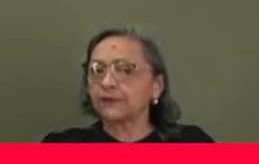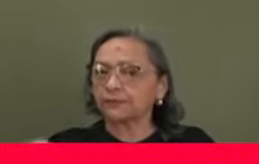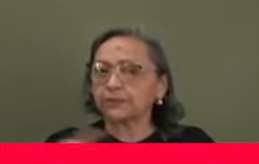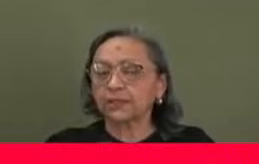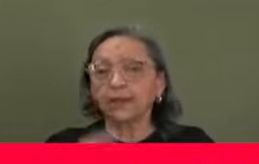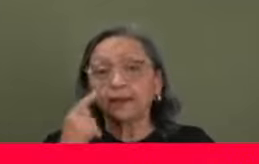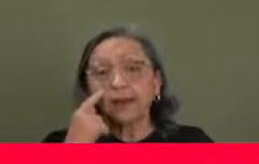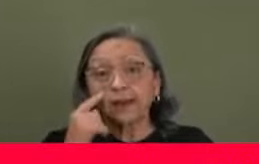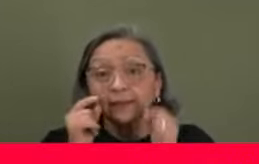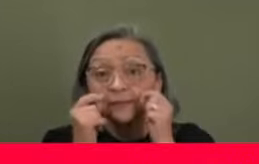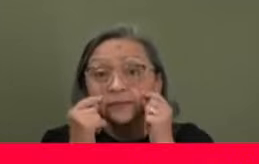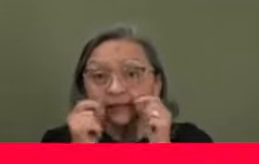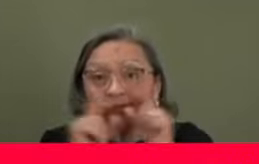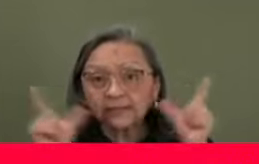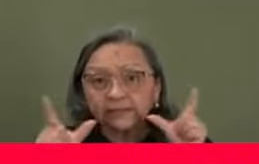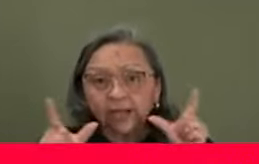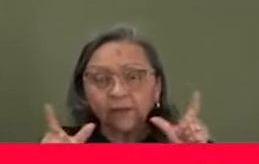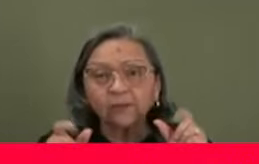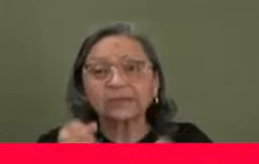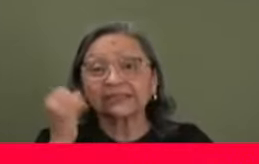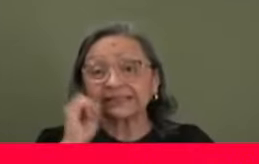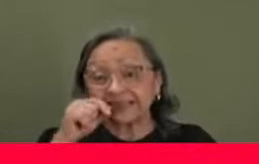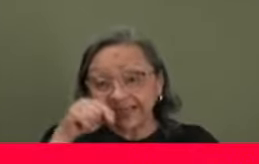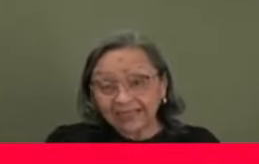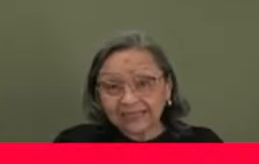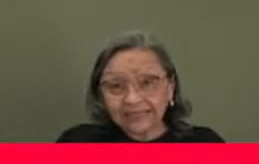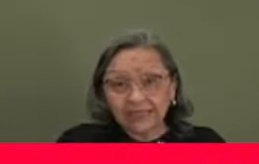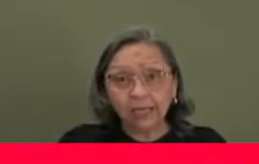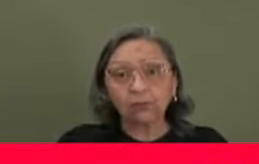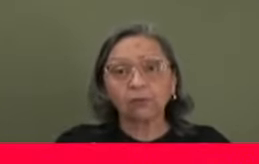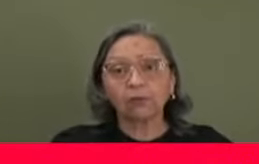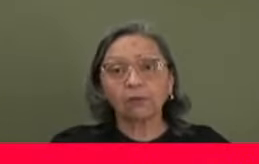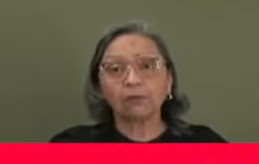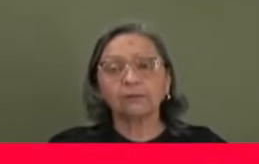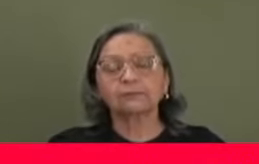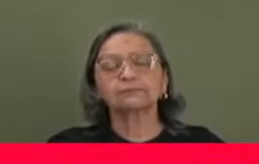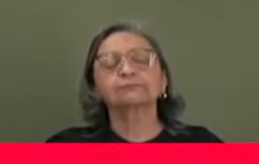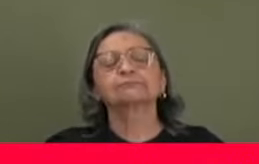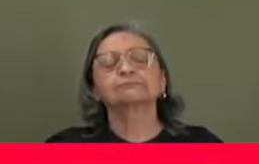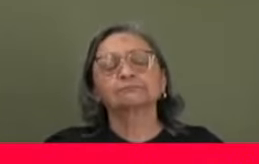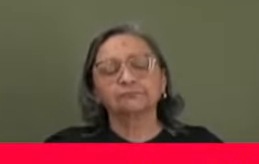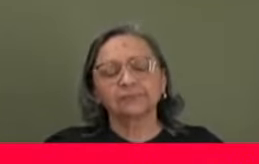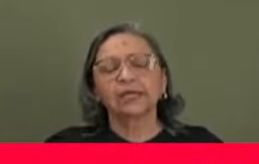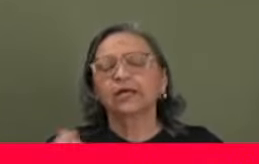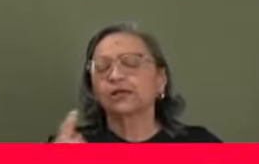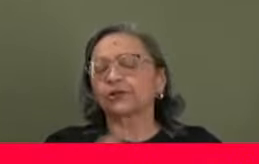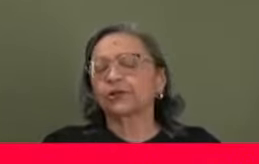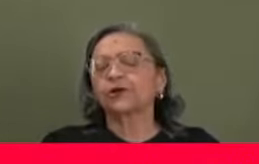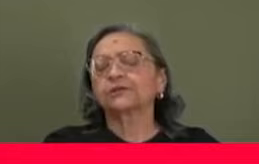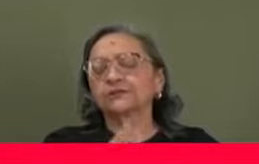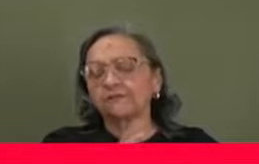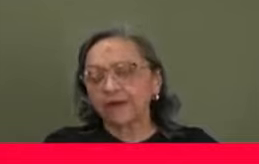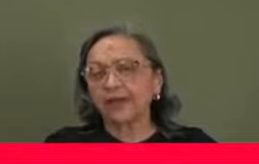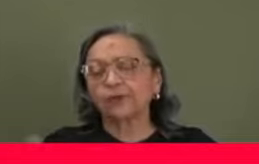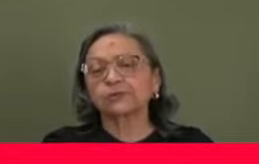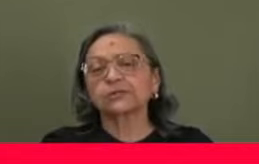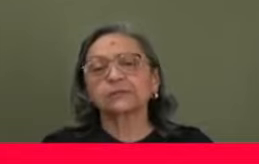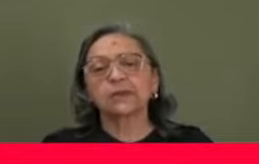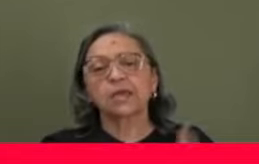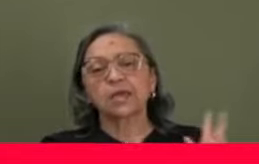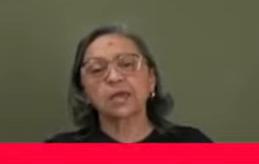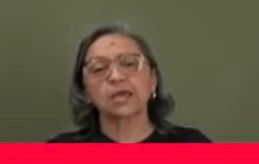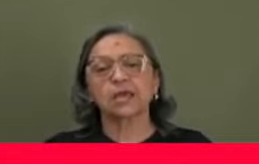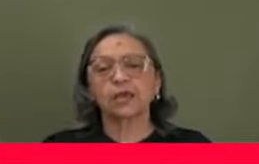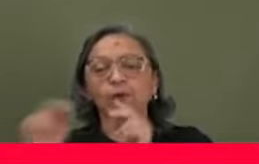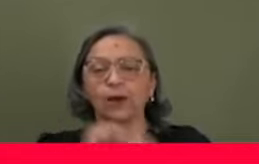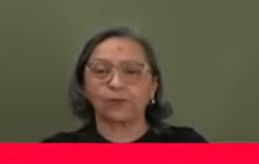prestem atenção se nada essa casa fizer nós não demoraremos tanto tempo para que mandados de prisão sejam emitidos